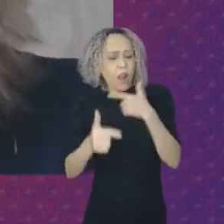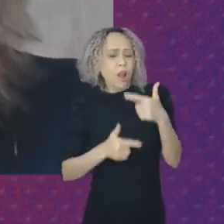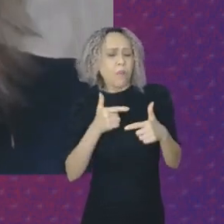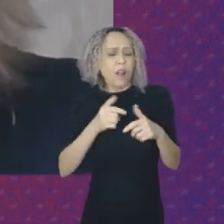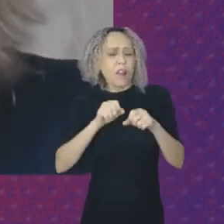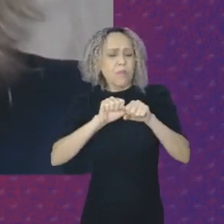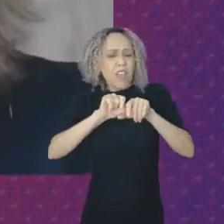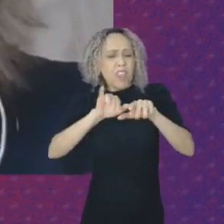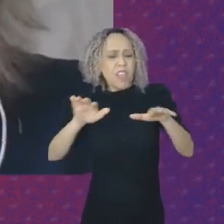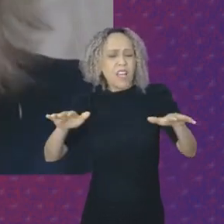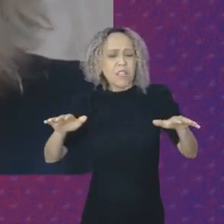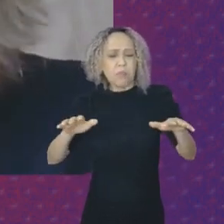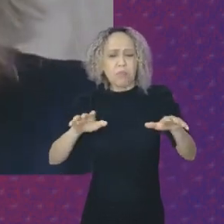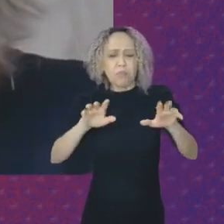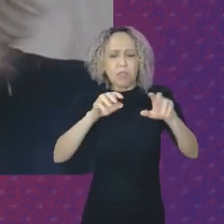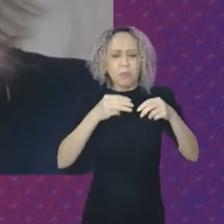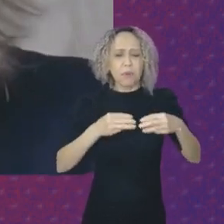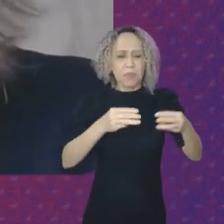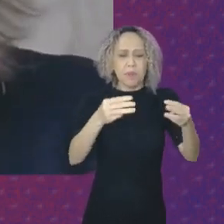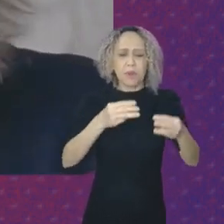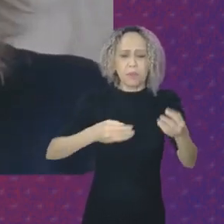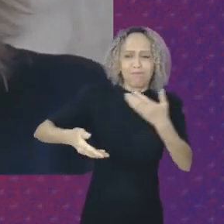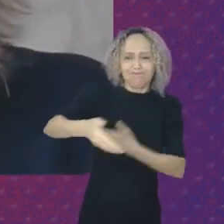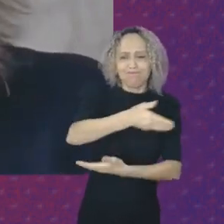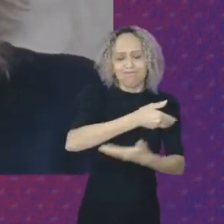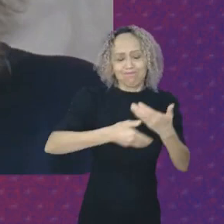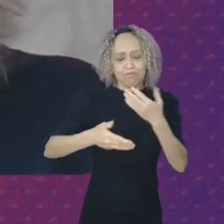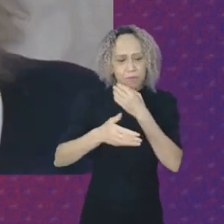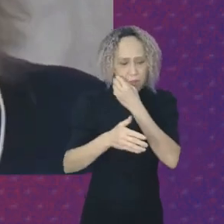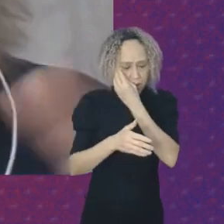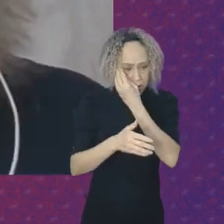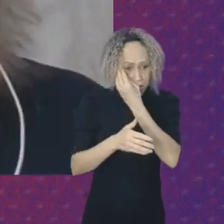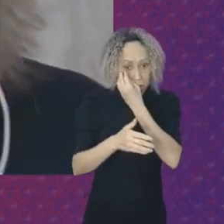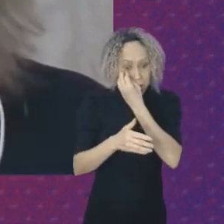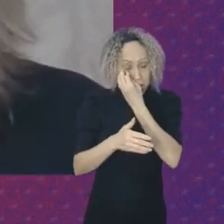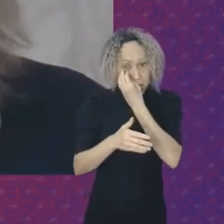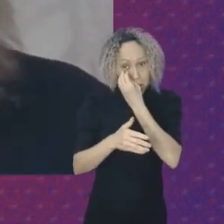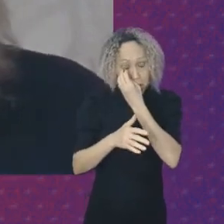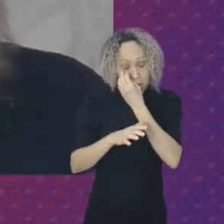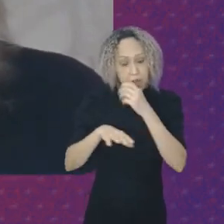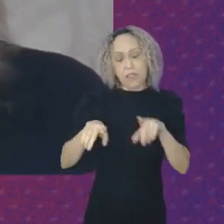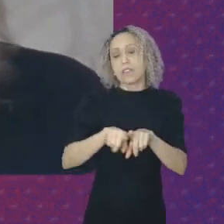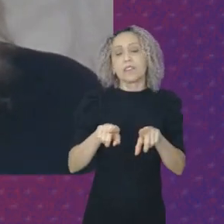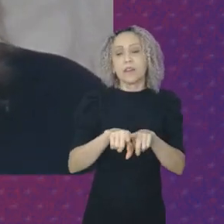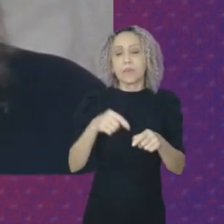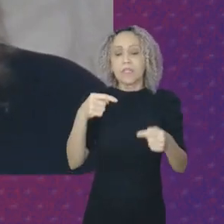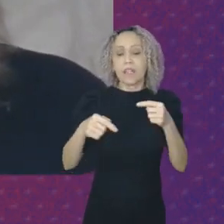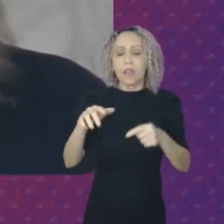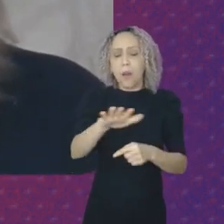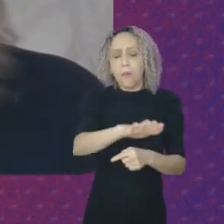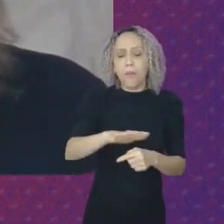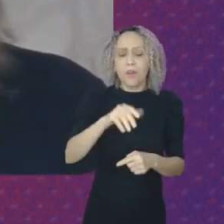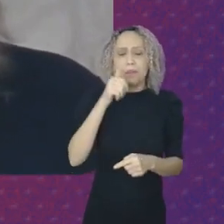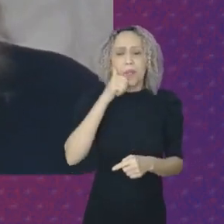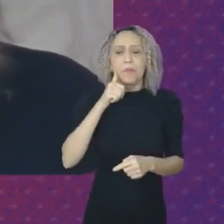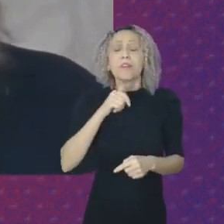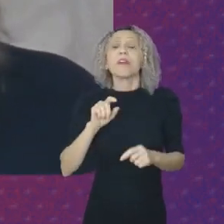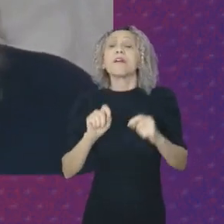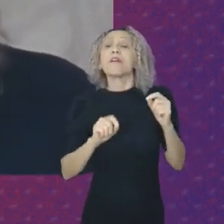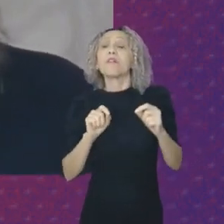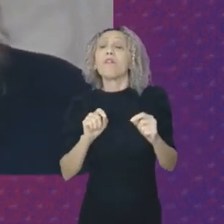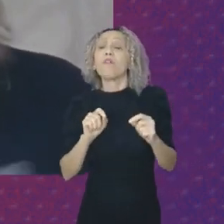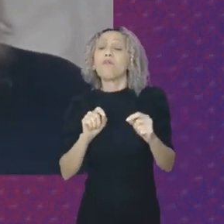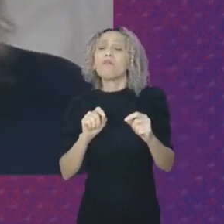área específica, na área de políticas para as mulheres, puxando agora o foco no enfrentamento